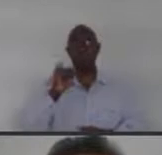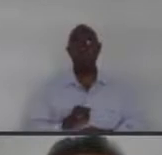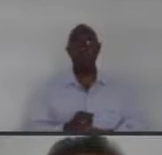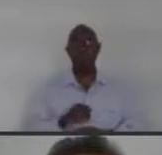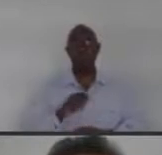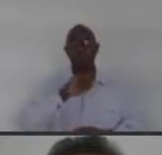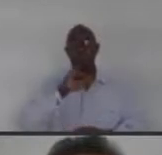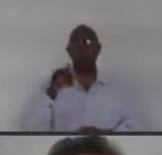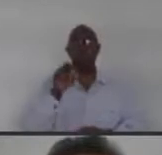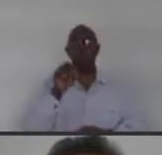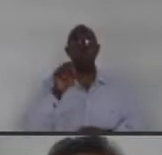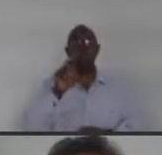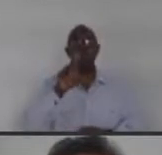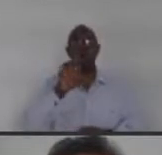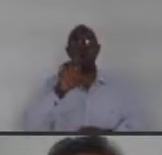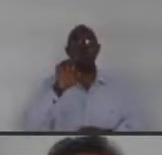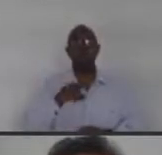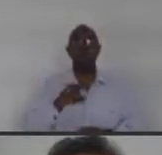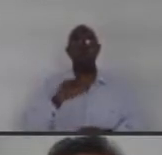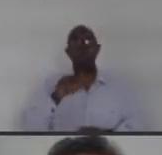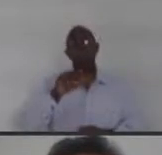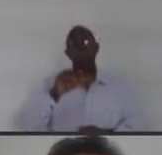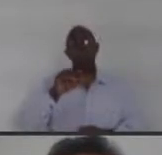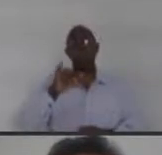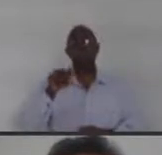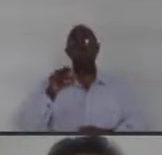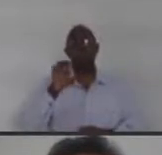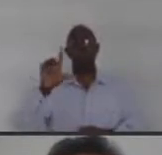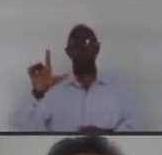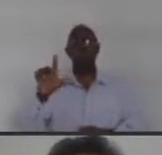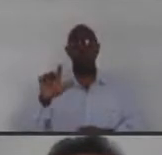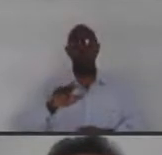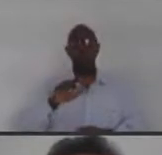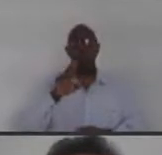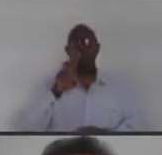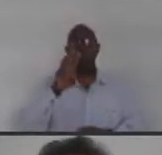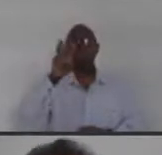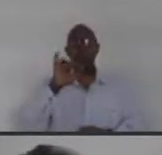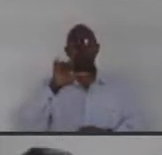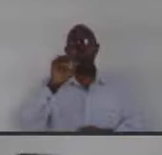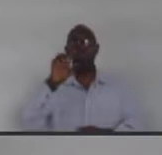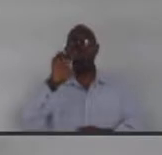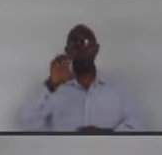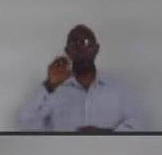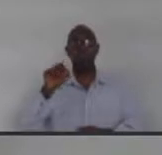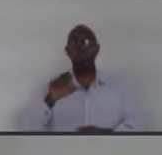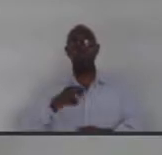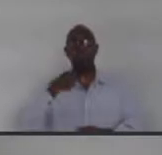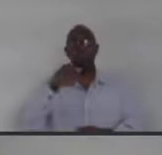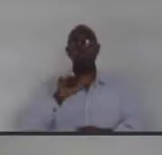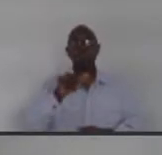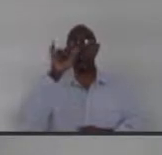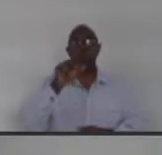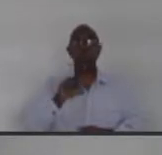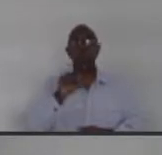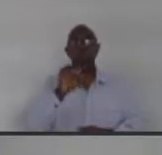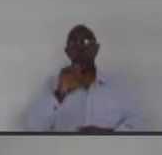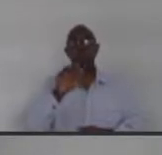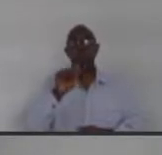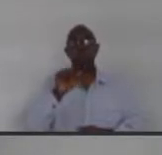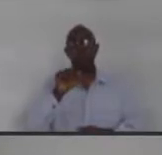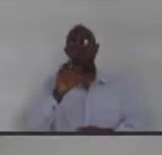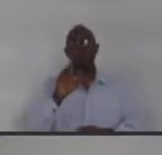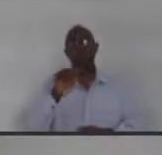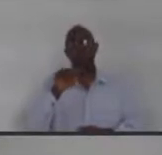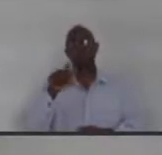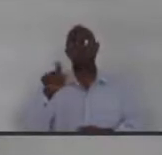Josué, o vereador Joel, o vereador Ulisses, o vereador Ney, o vereador Sebastião, o vereador Fabinho,